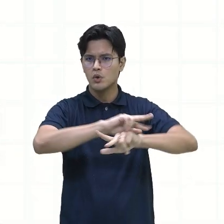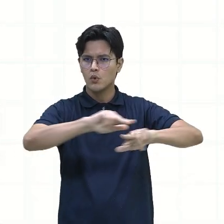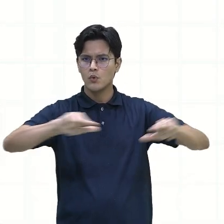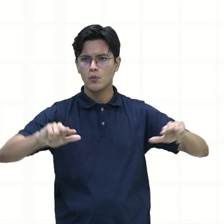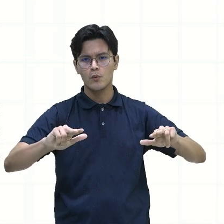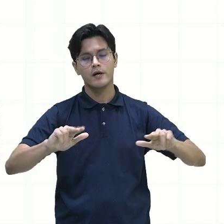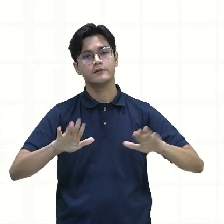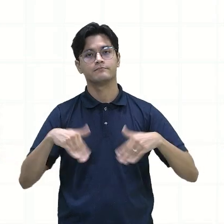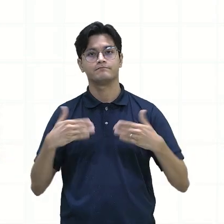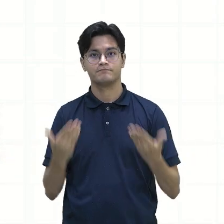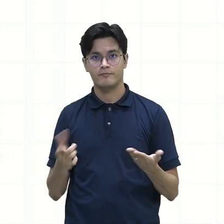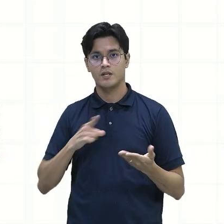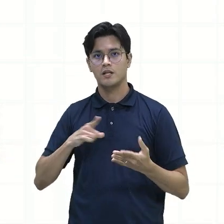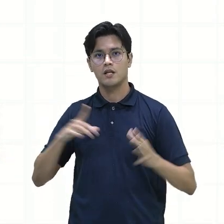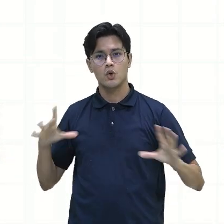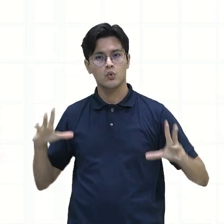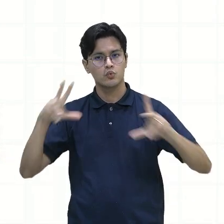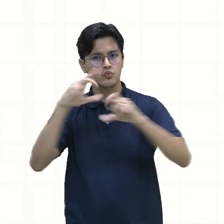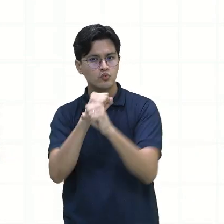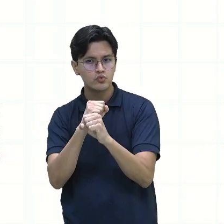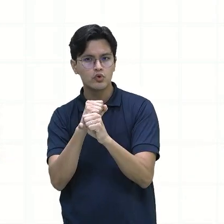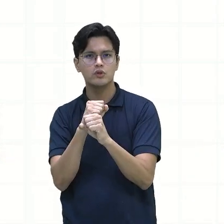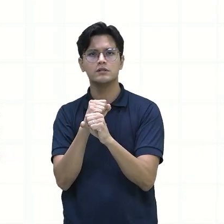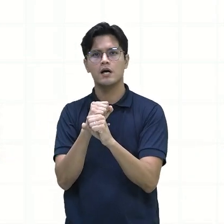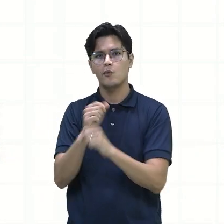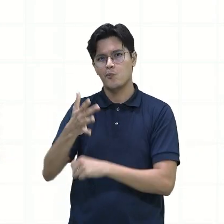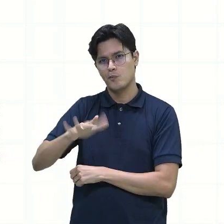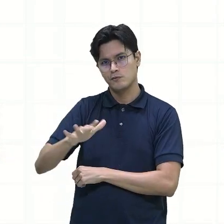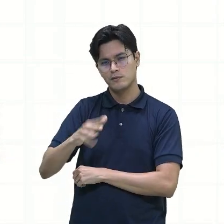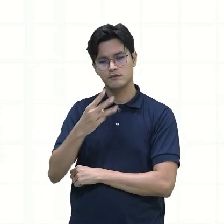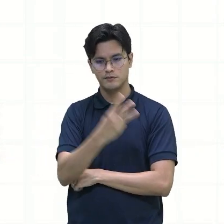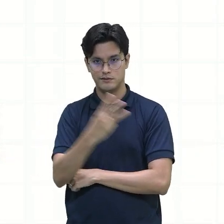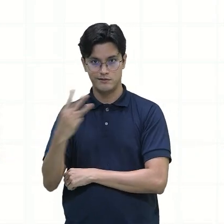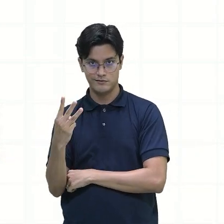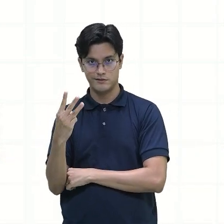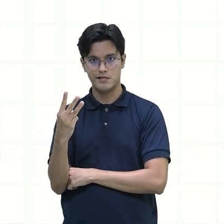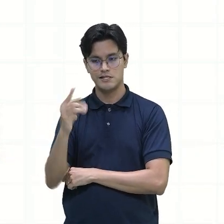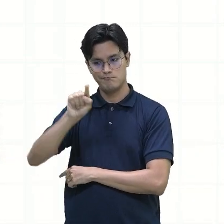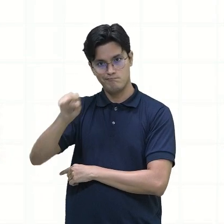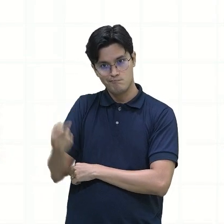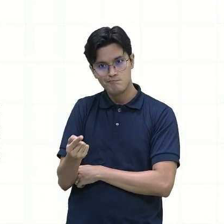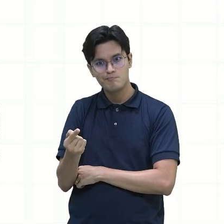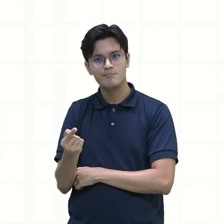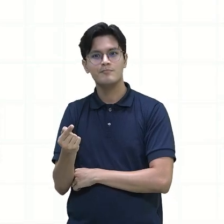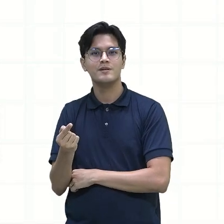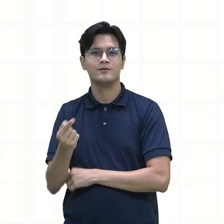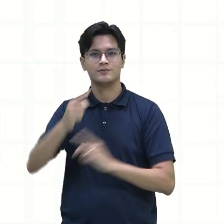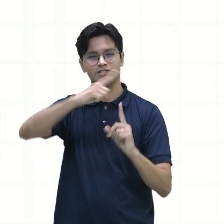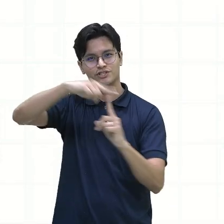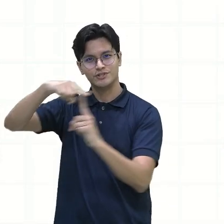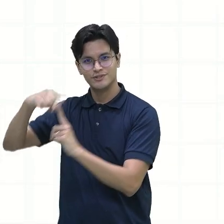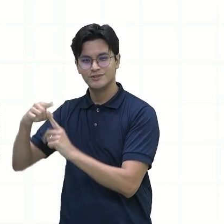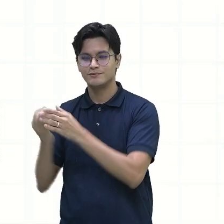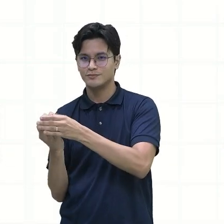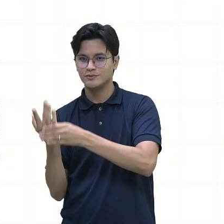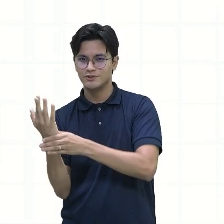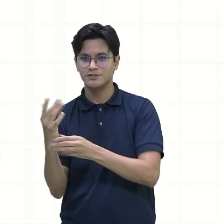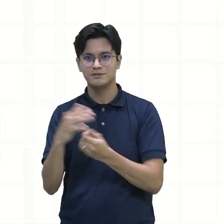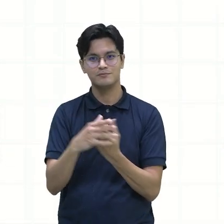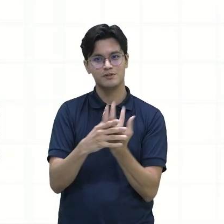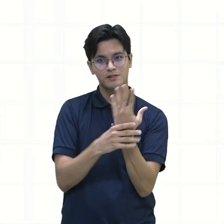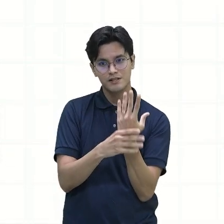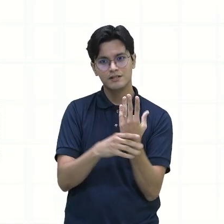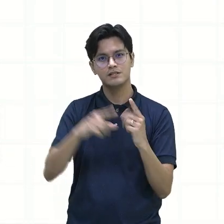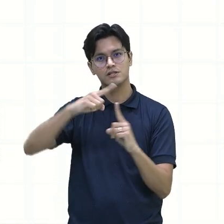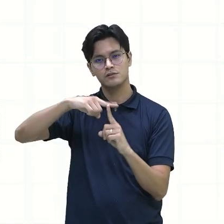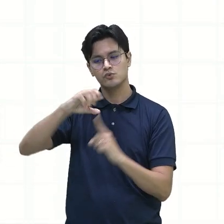aí de cerca de aproximadamente 33.000 espécies, né, de plantas superiores são encontradas assim,